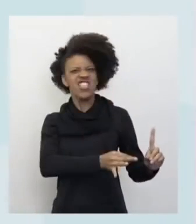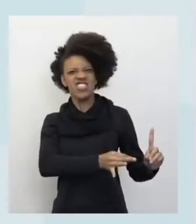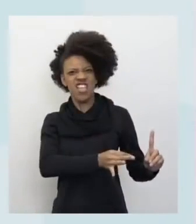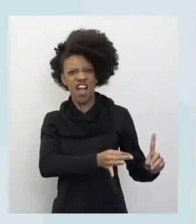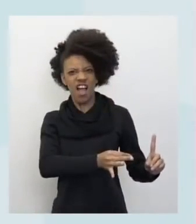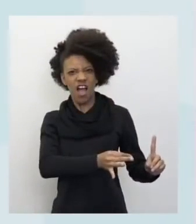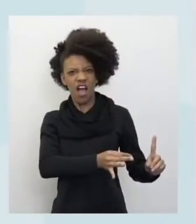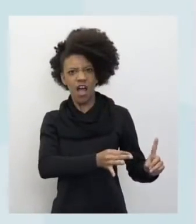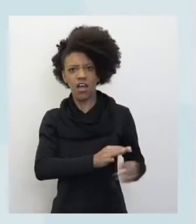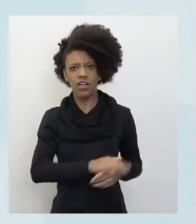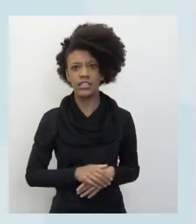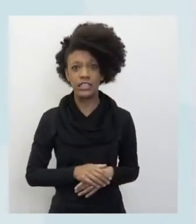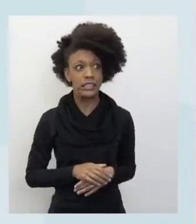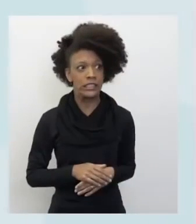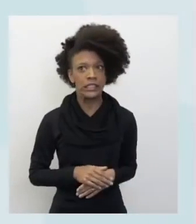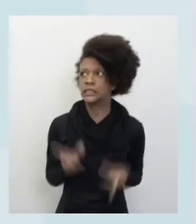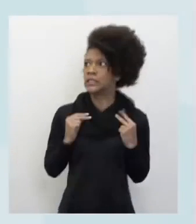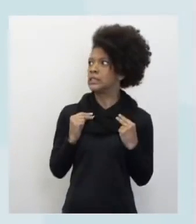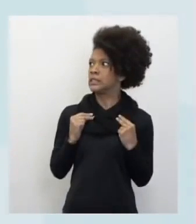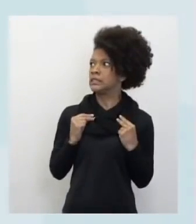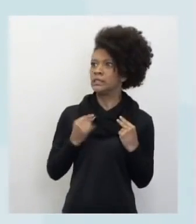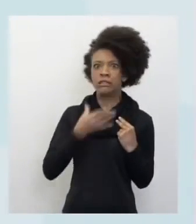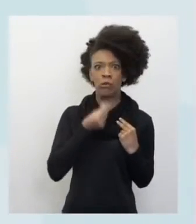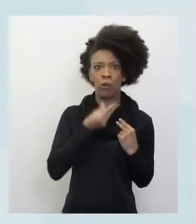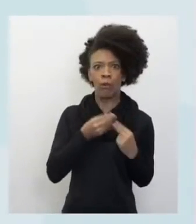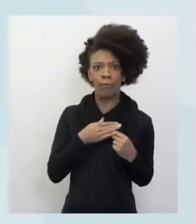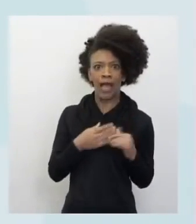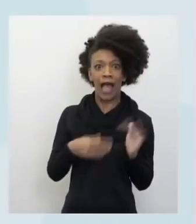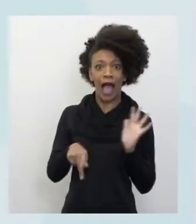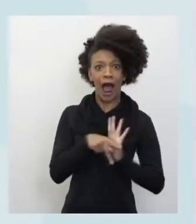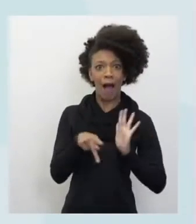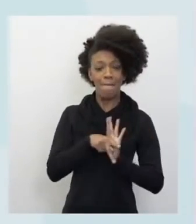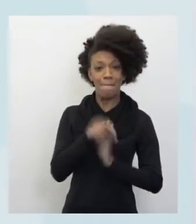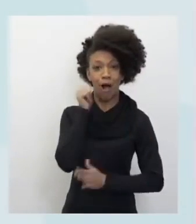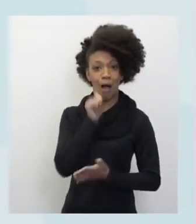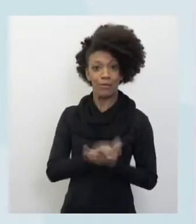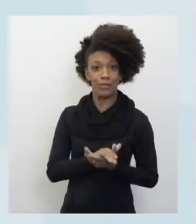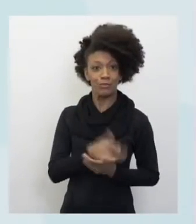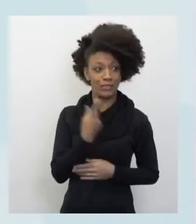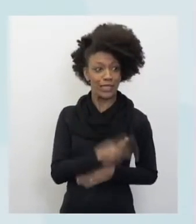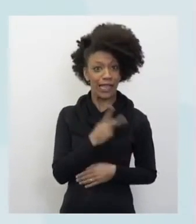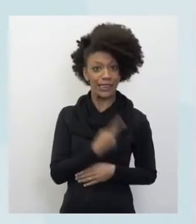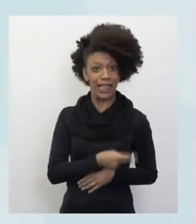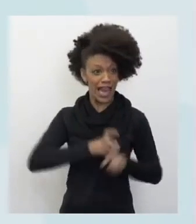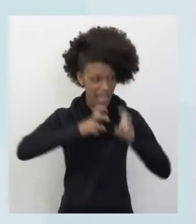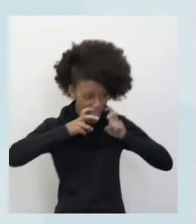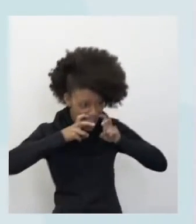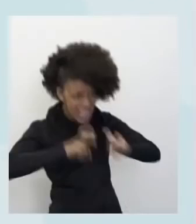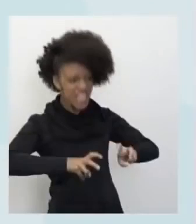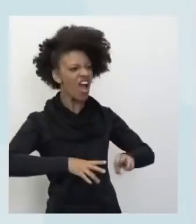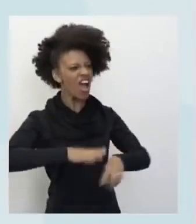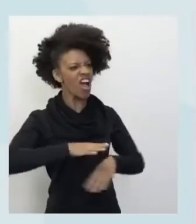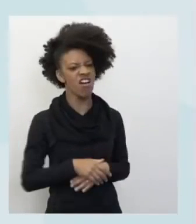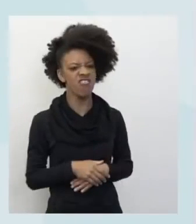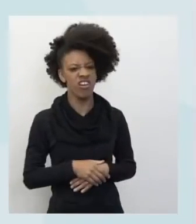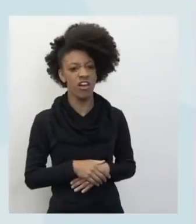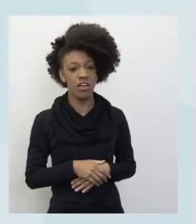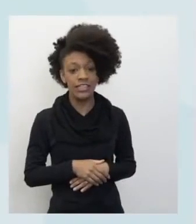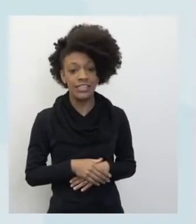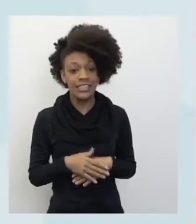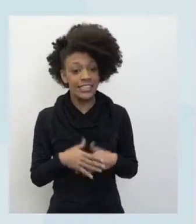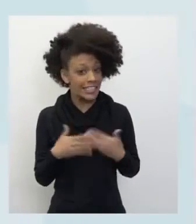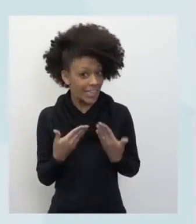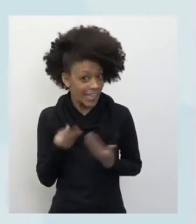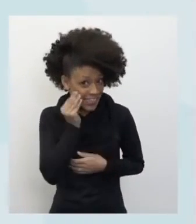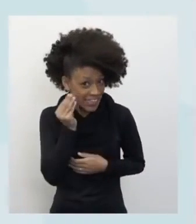Feiticeira!" O homem se assusta. Era a própria esposa dele quem gritava atrás dele. Na tentativa